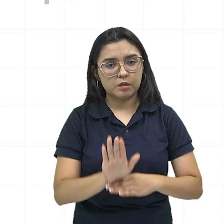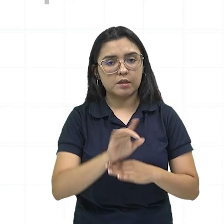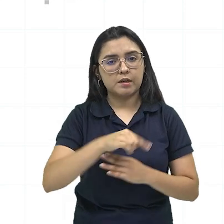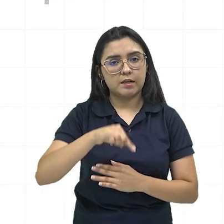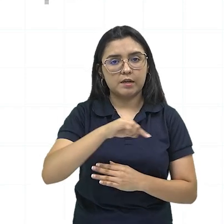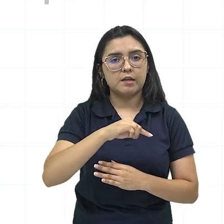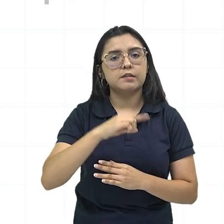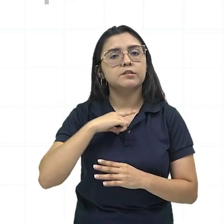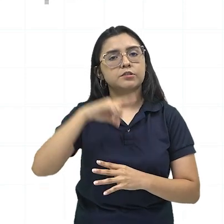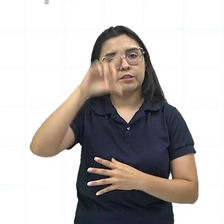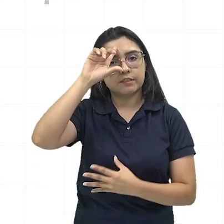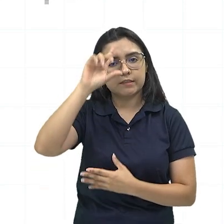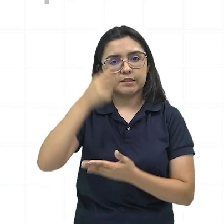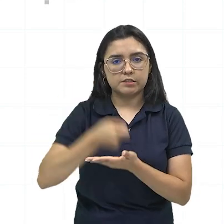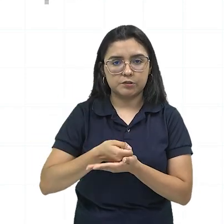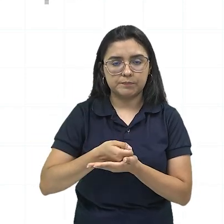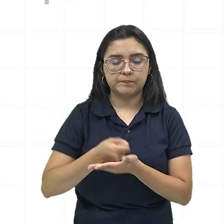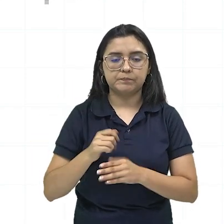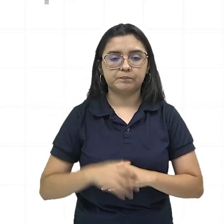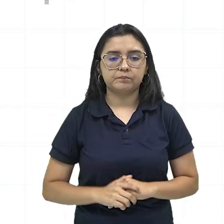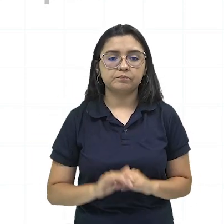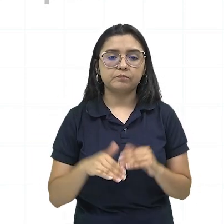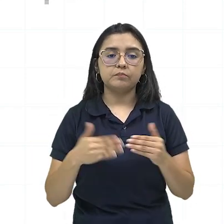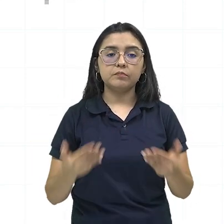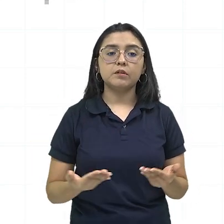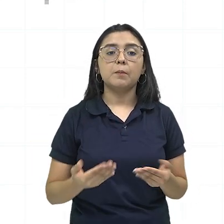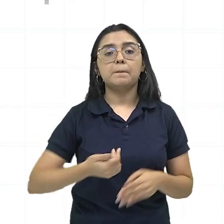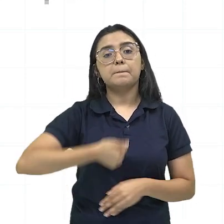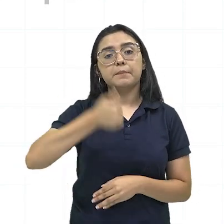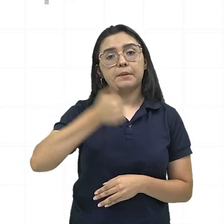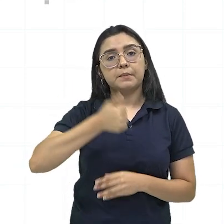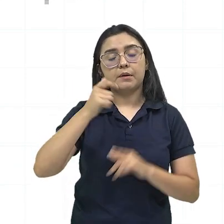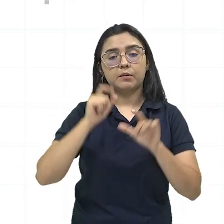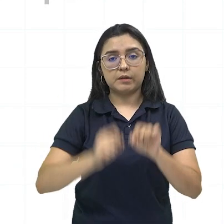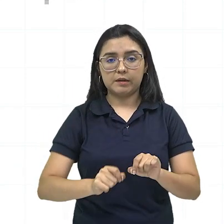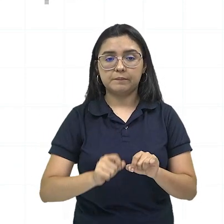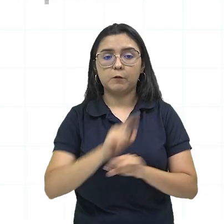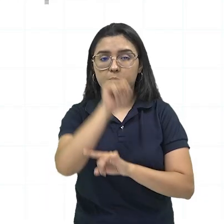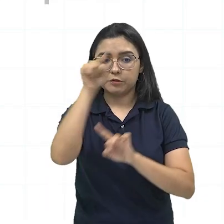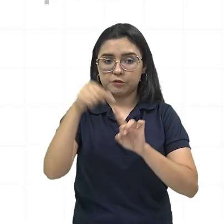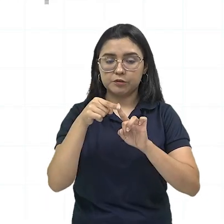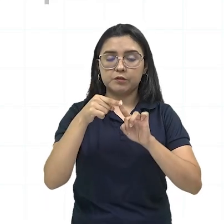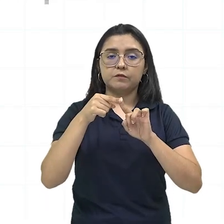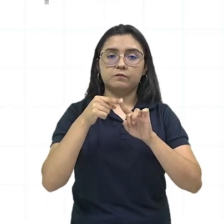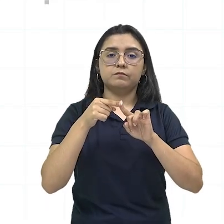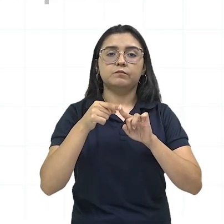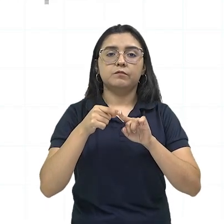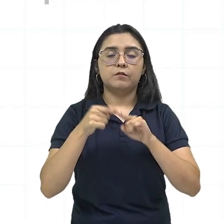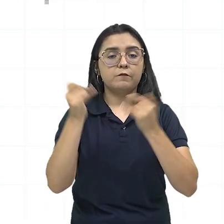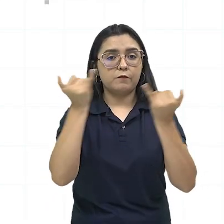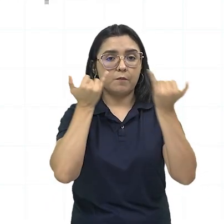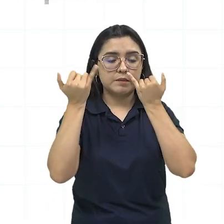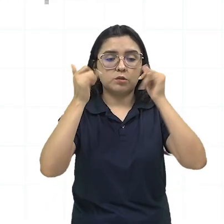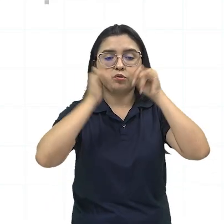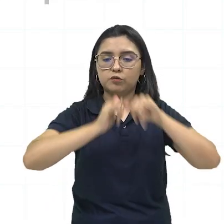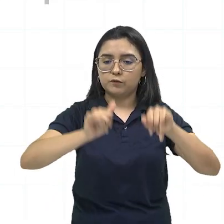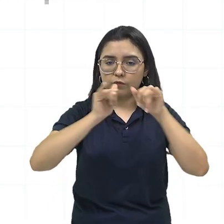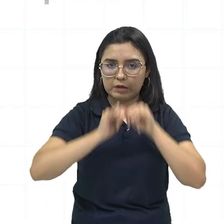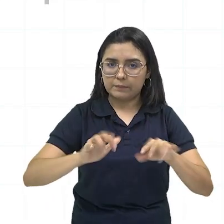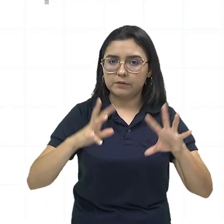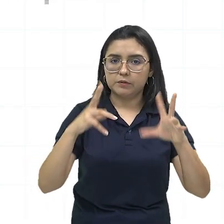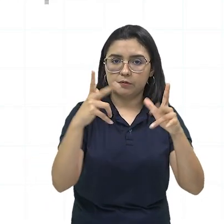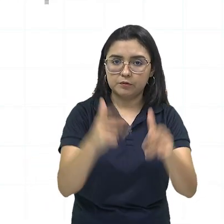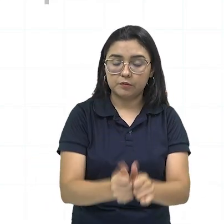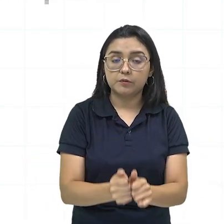tomar decisões. Então, olha só, né? Primeiro é de divulgar o que é necessário para todos, né?